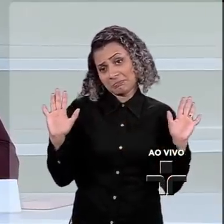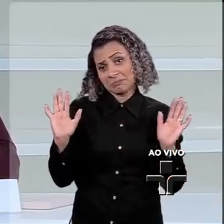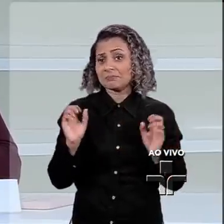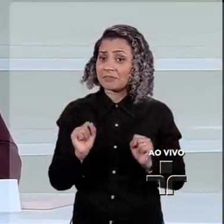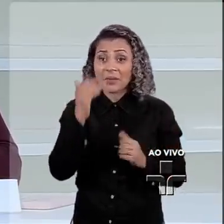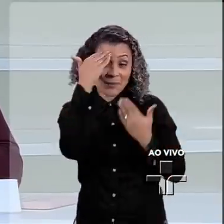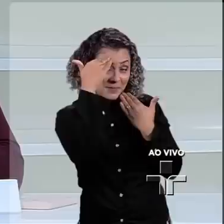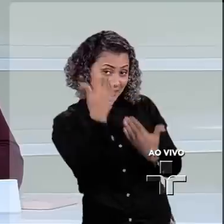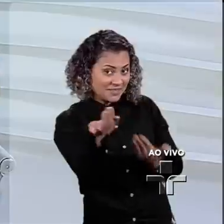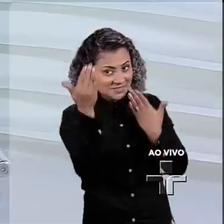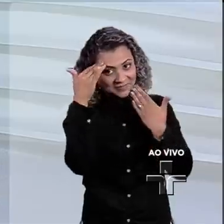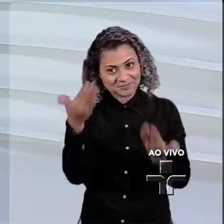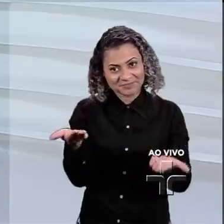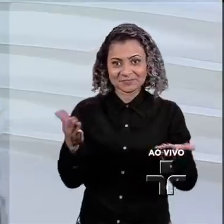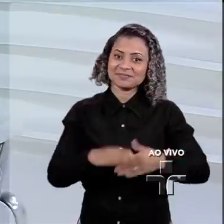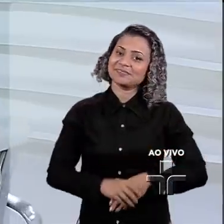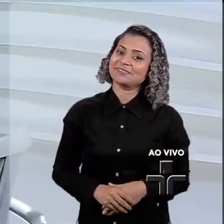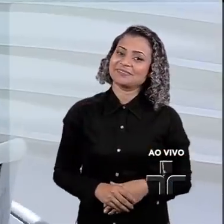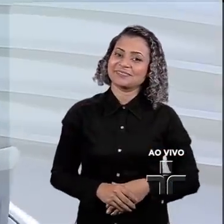Obrigada. Prefeito,